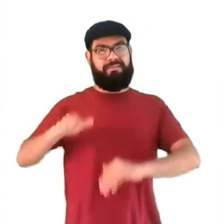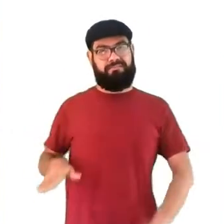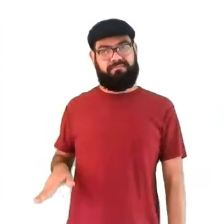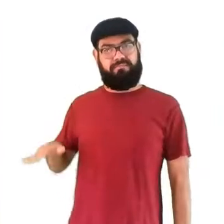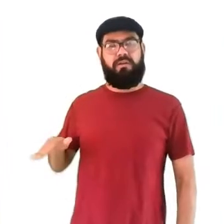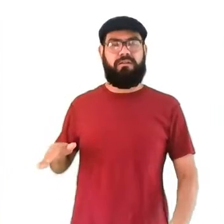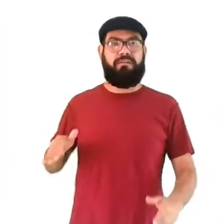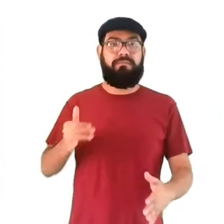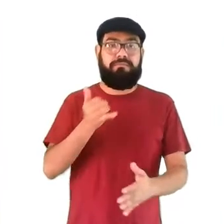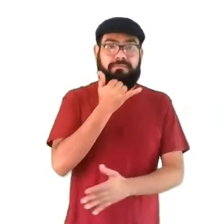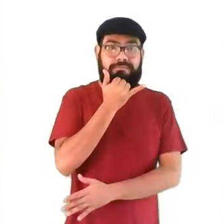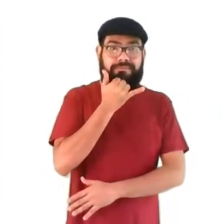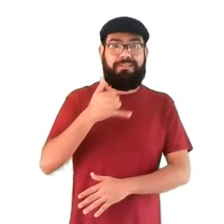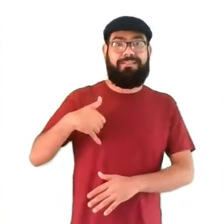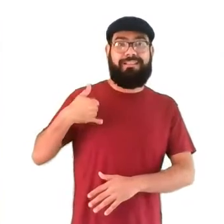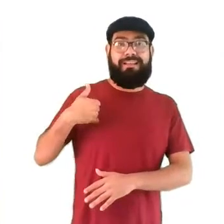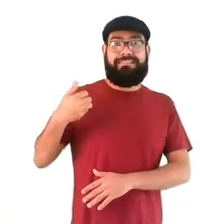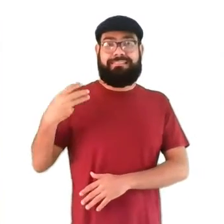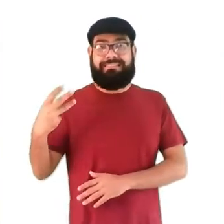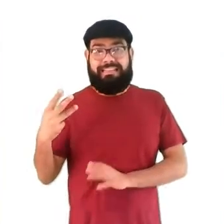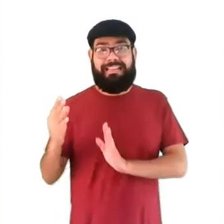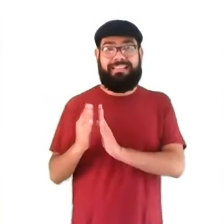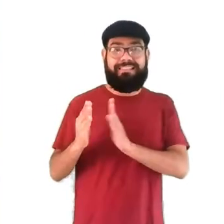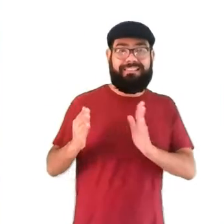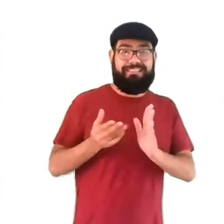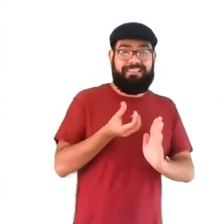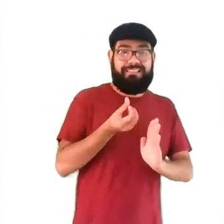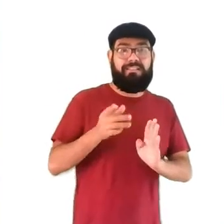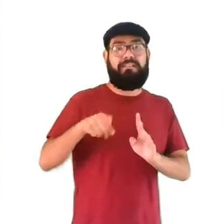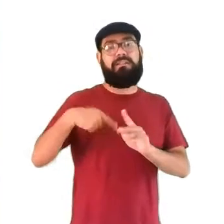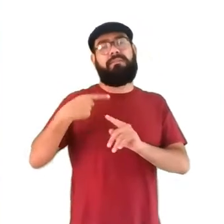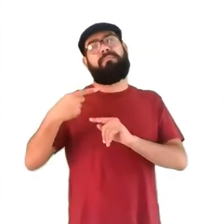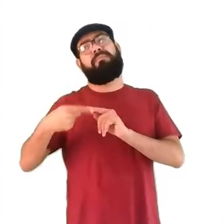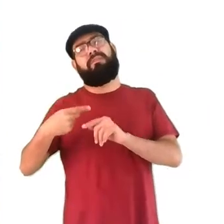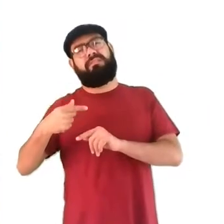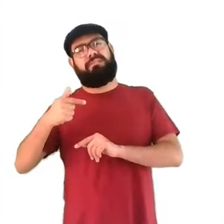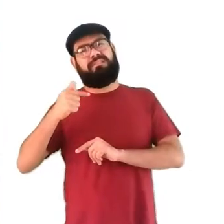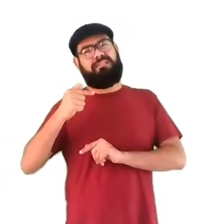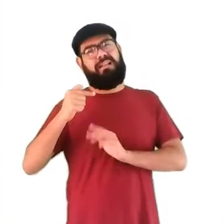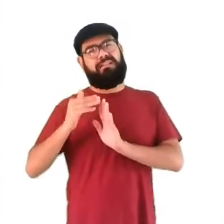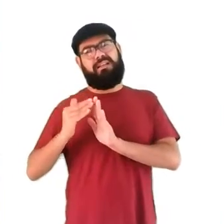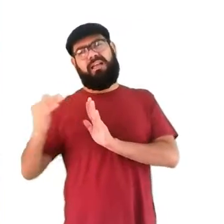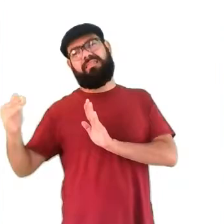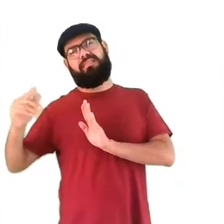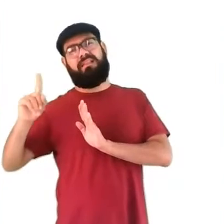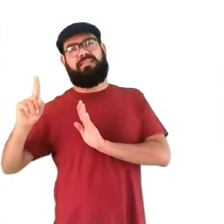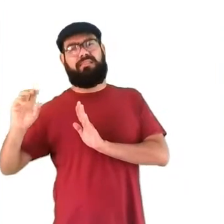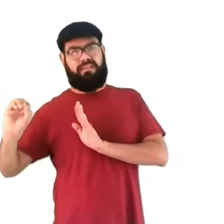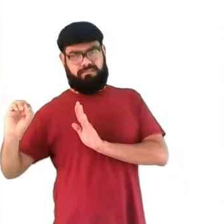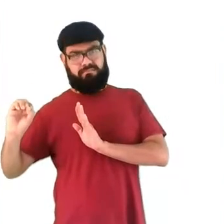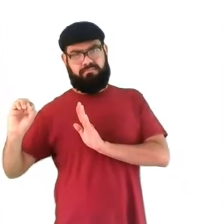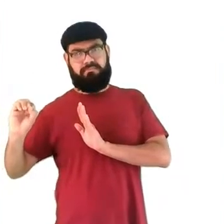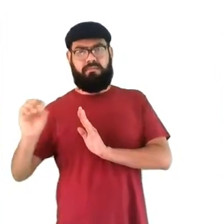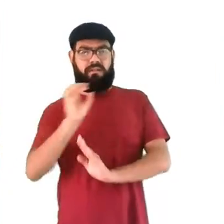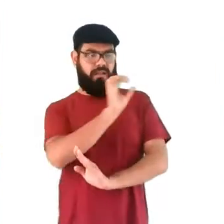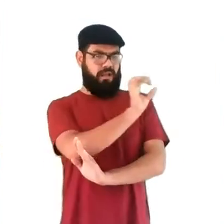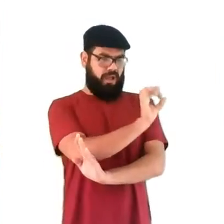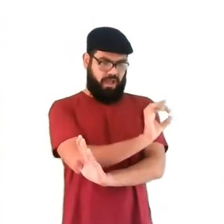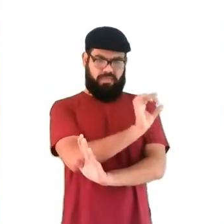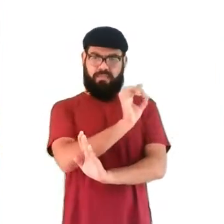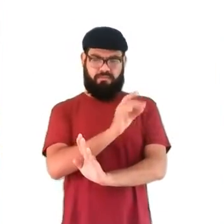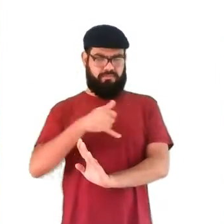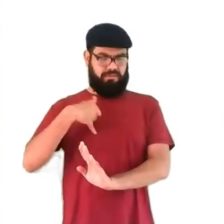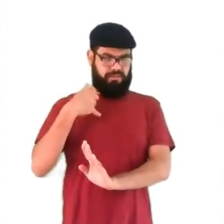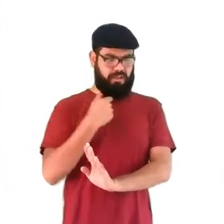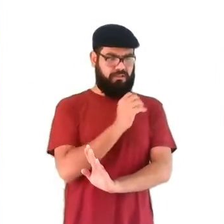de 3 a 6 e depois de 7, né, até os 10 anos de idade. Então, cada uma dessas fases, a primeira e a